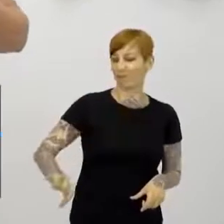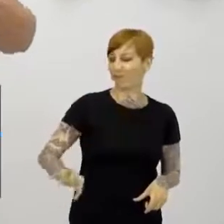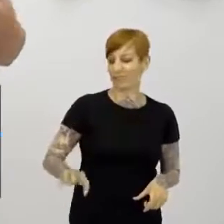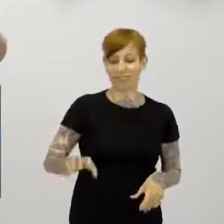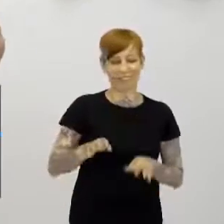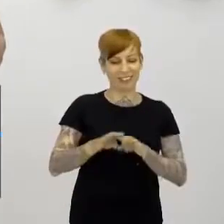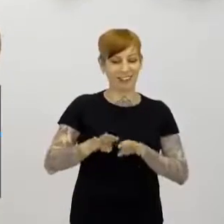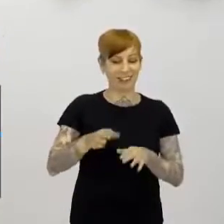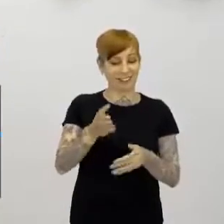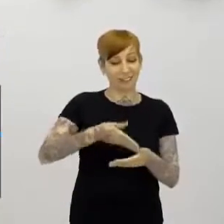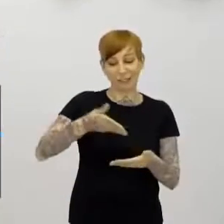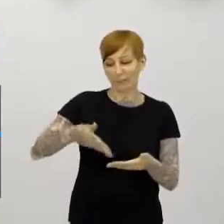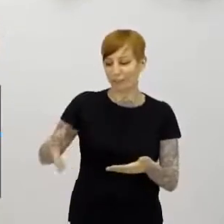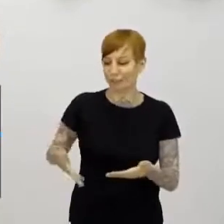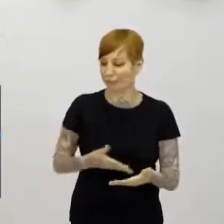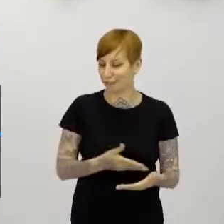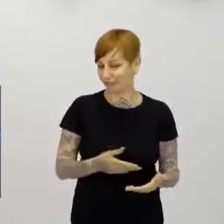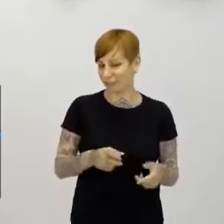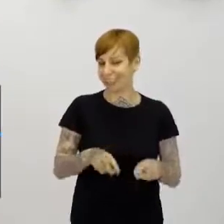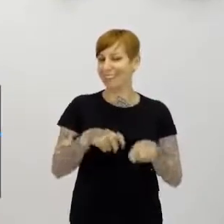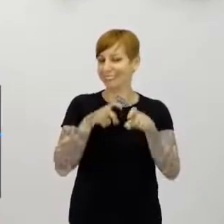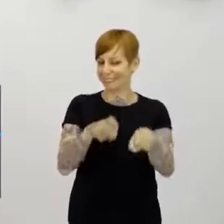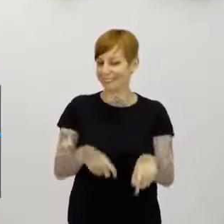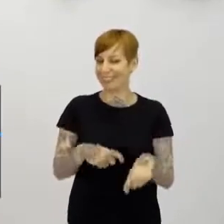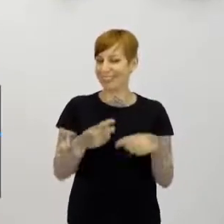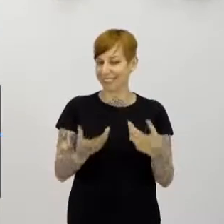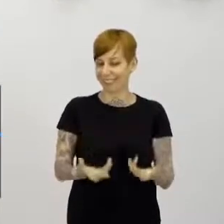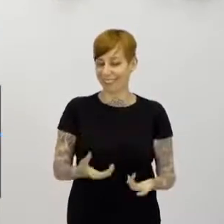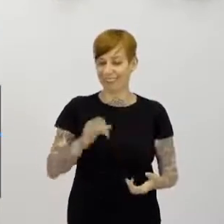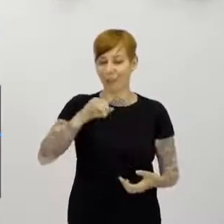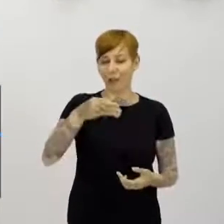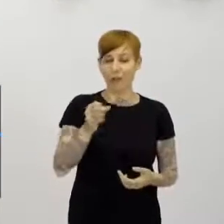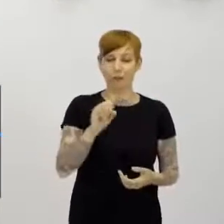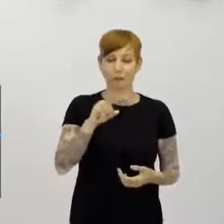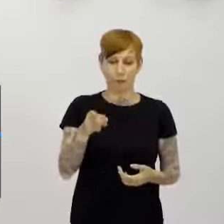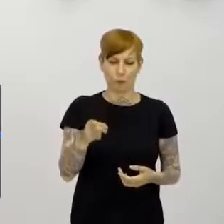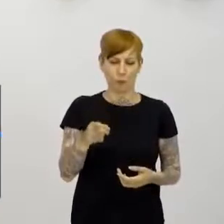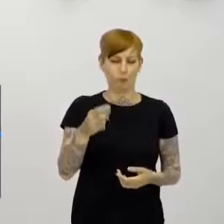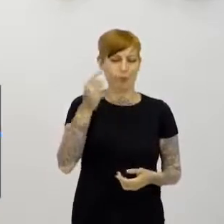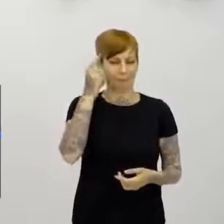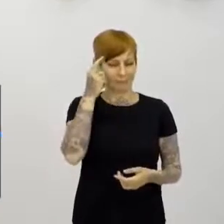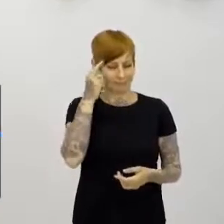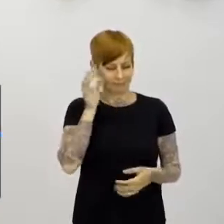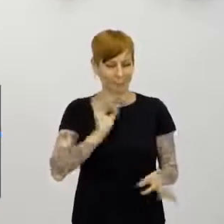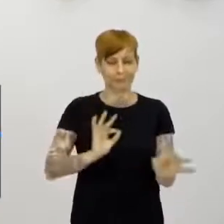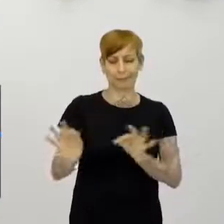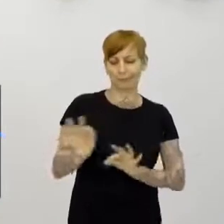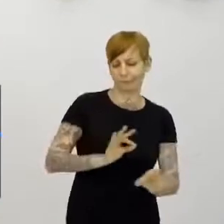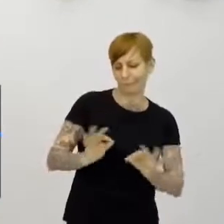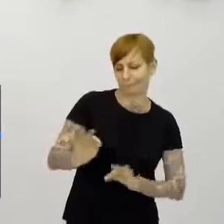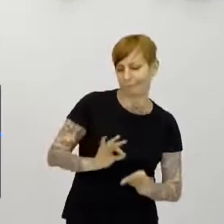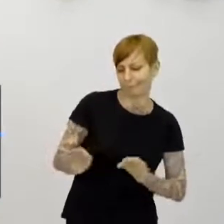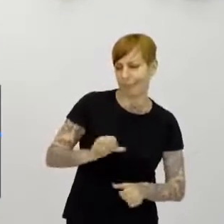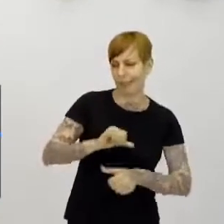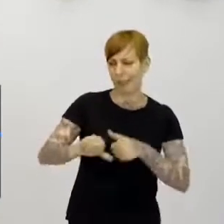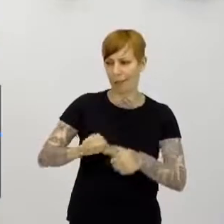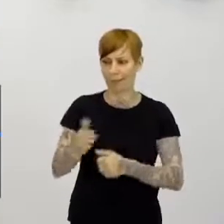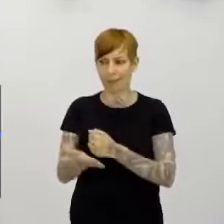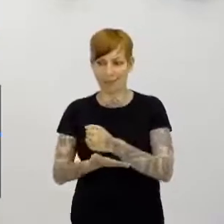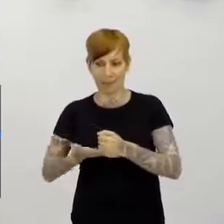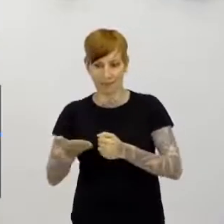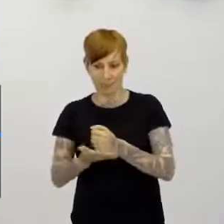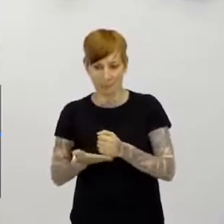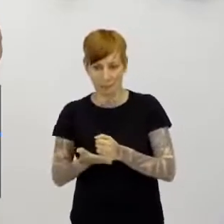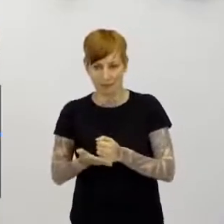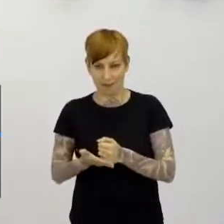E aí, quando o João Goulart, ele decide, né, que ele vai ter um programa de reformas de base, aí ele mexe com as elites.